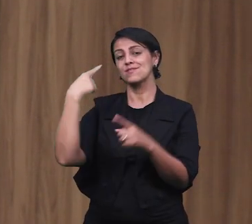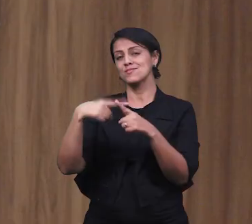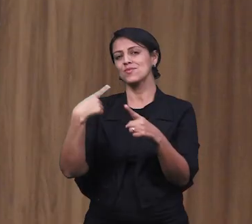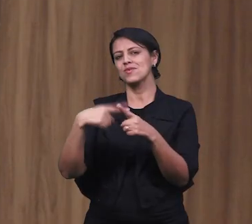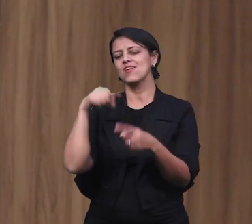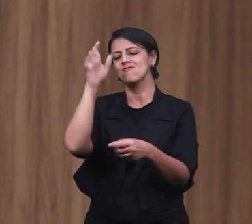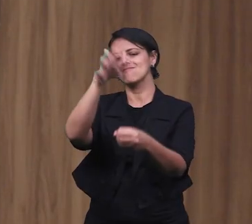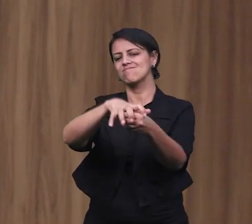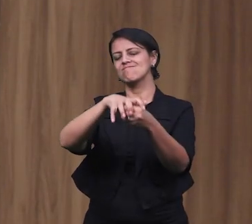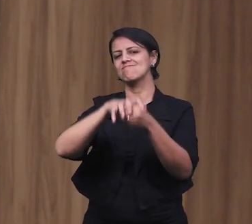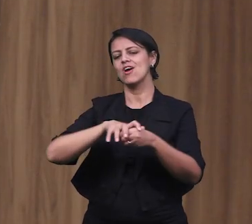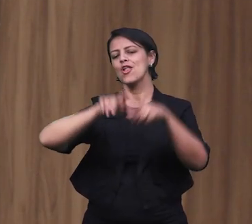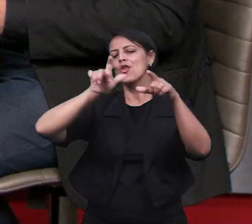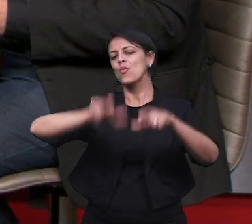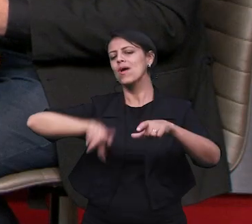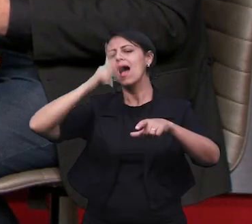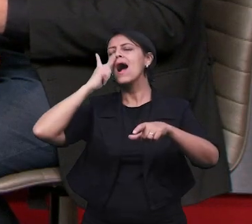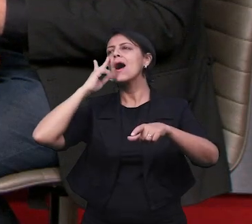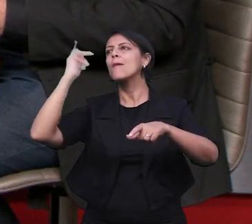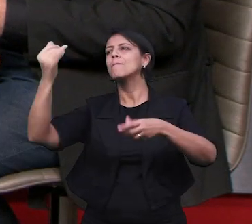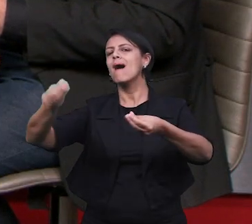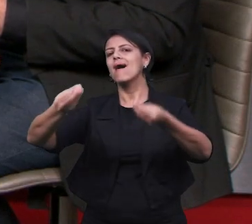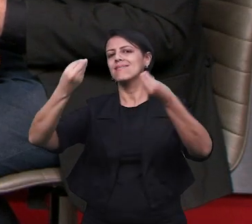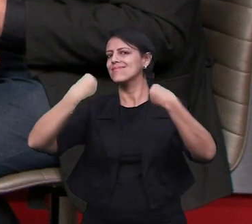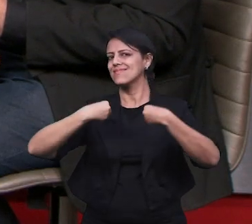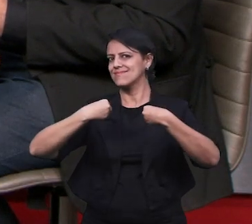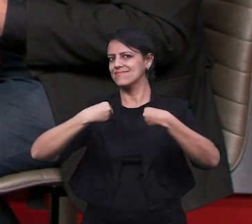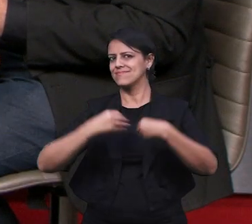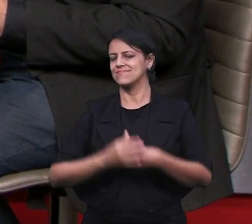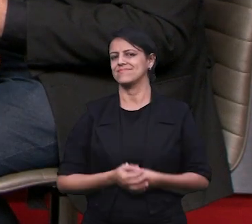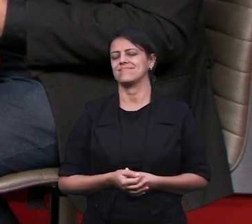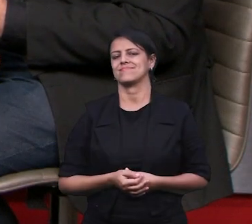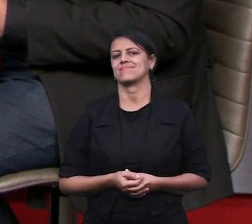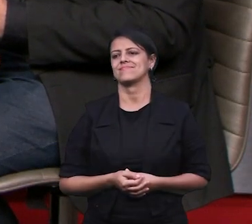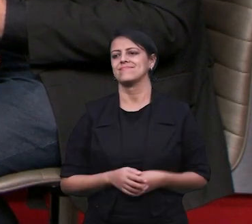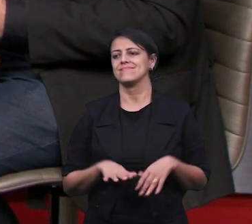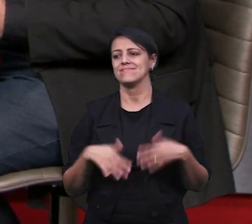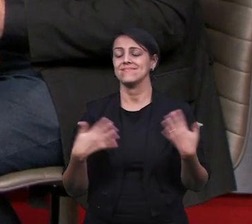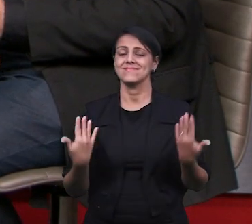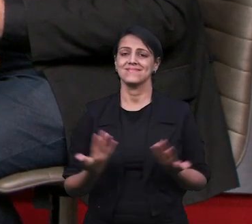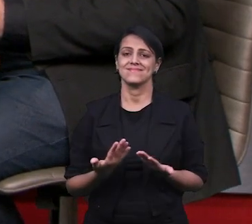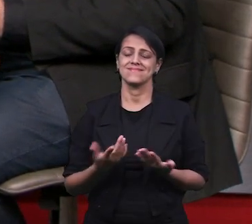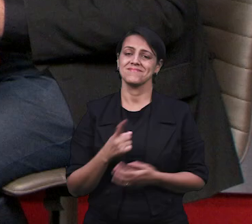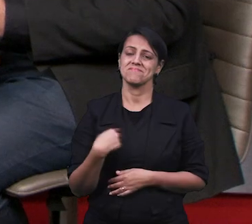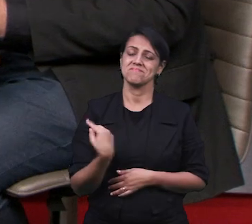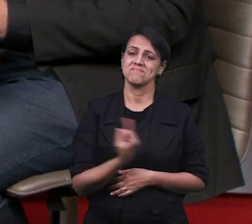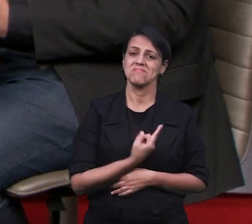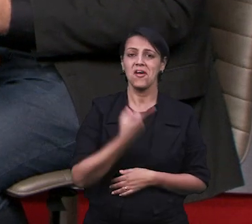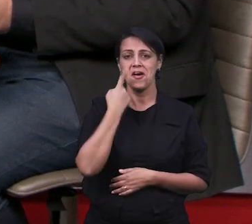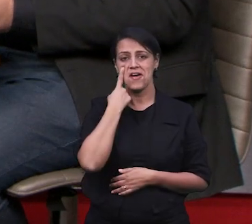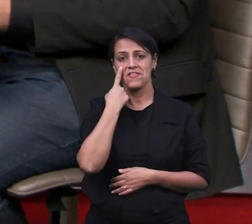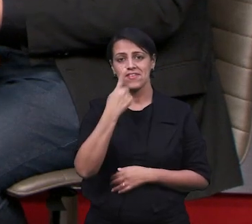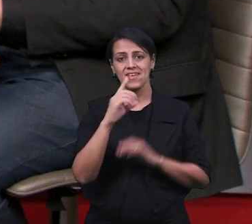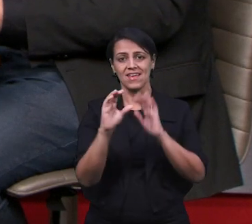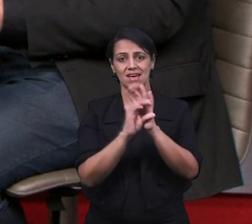do Pai Celestial. Glória a Deus. Irmãos, então, nós vimos aqui nesse